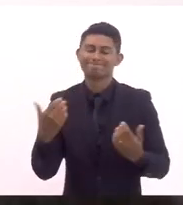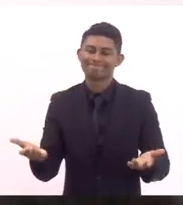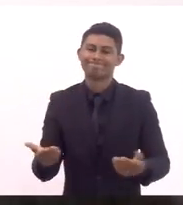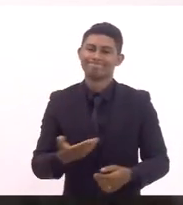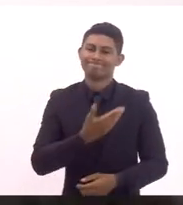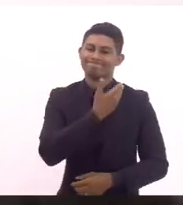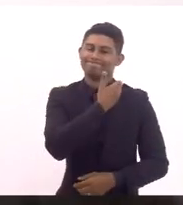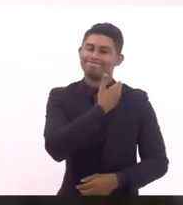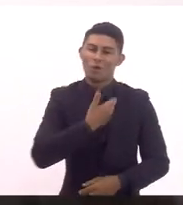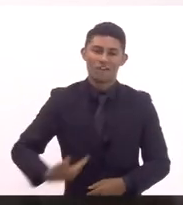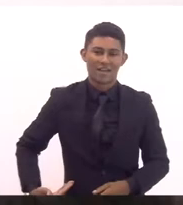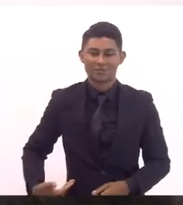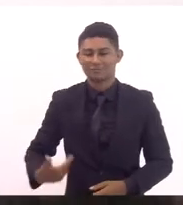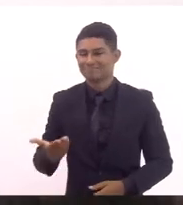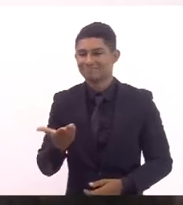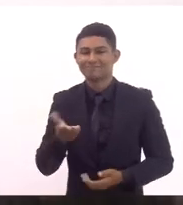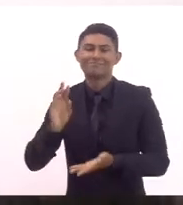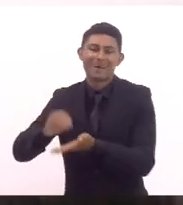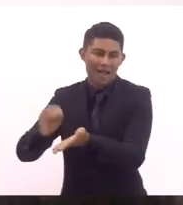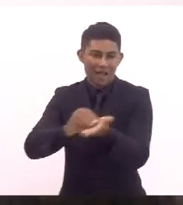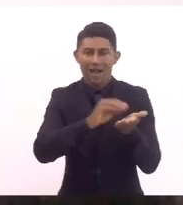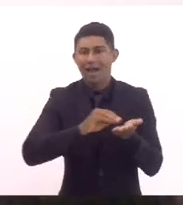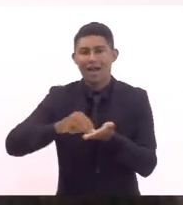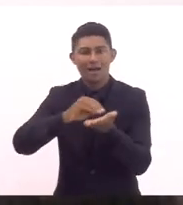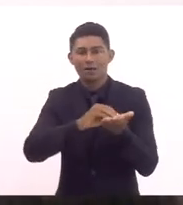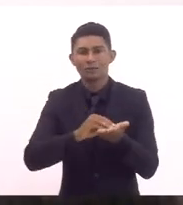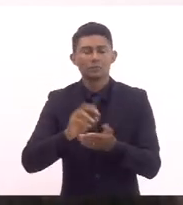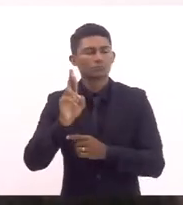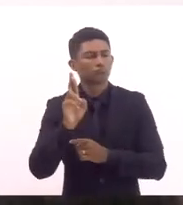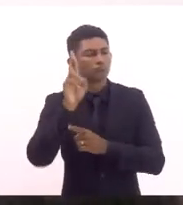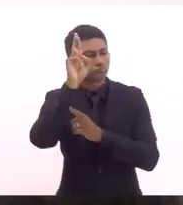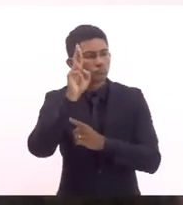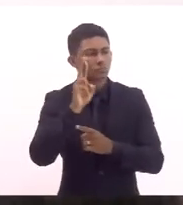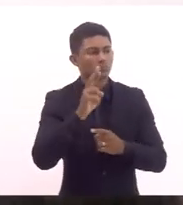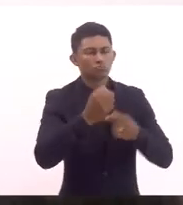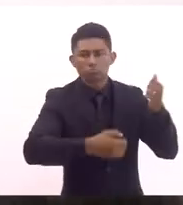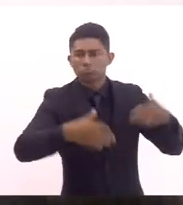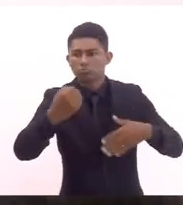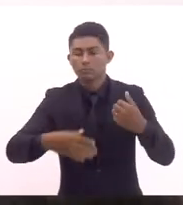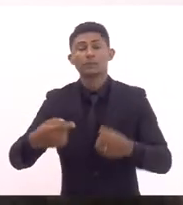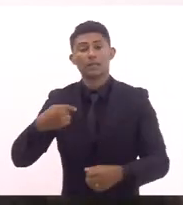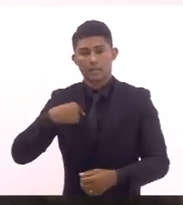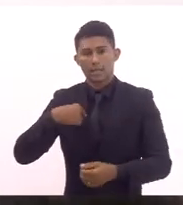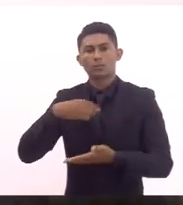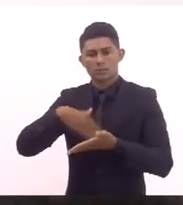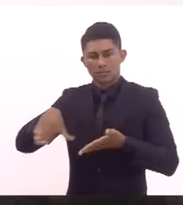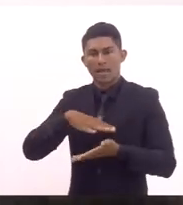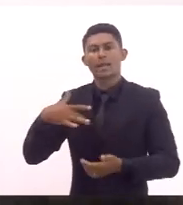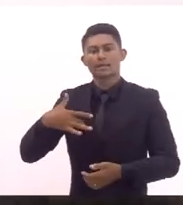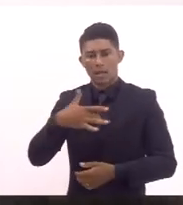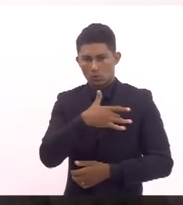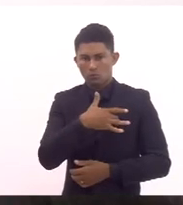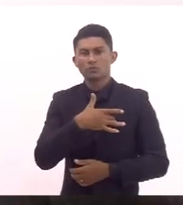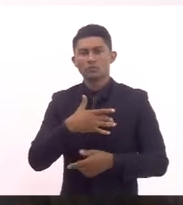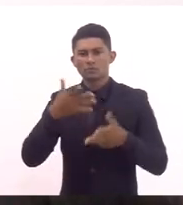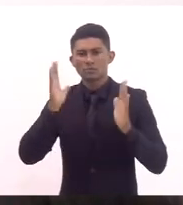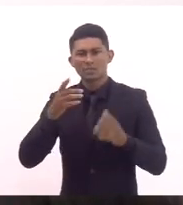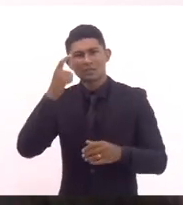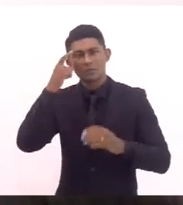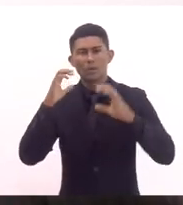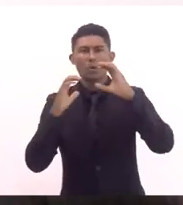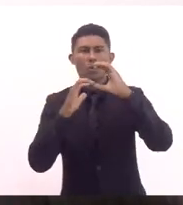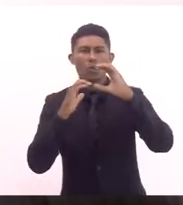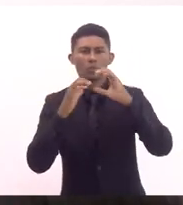né a falta de uma coordenação Central na pandemia do convívio eu já sou da Secretaria de Saúde desde o último concurso infelizmente